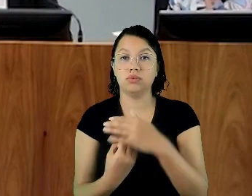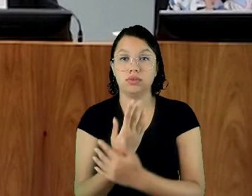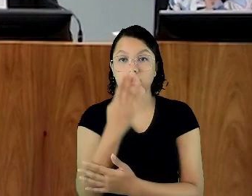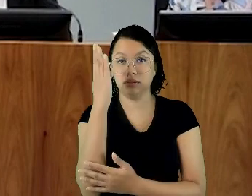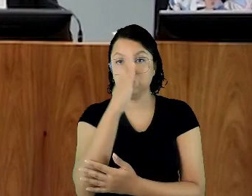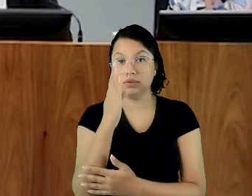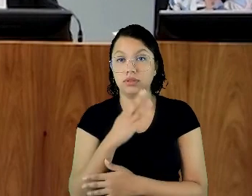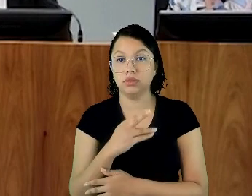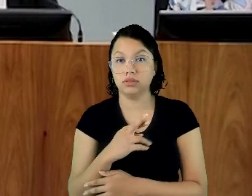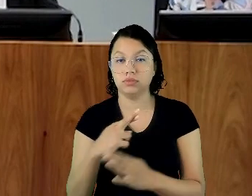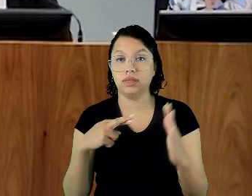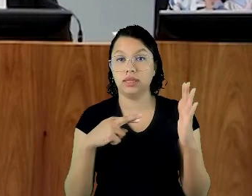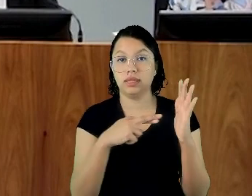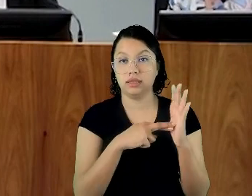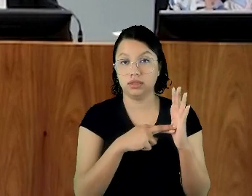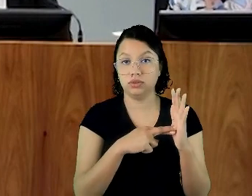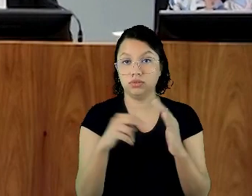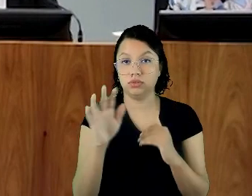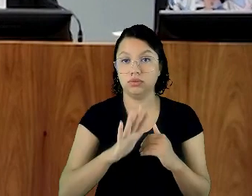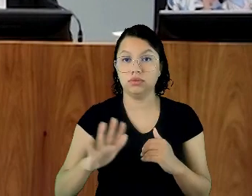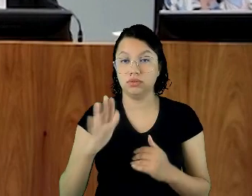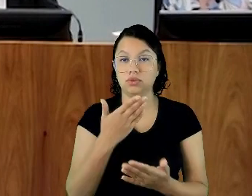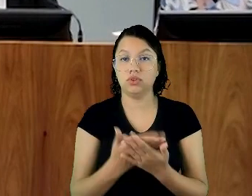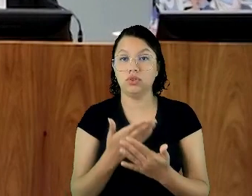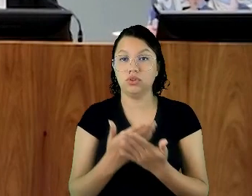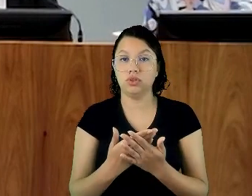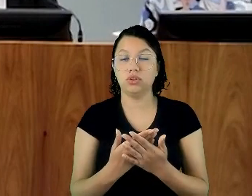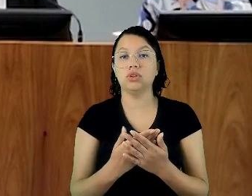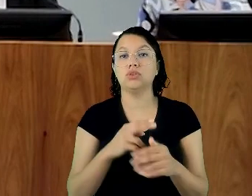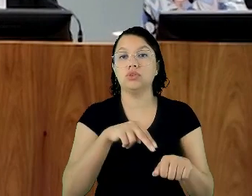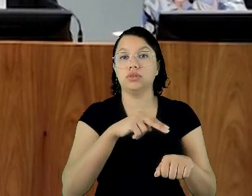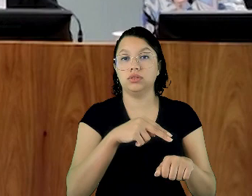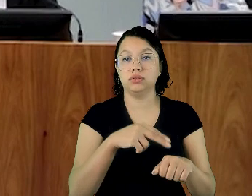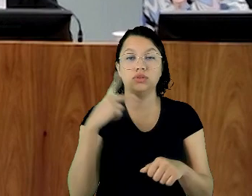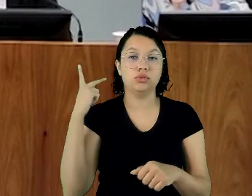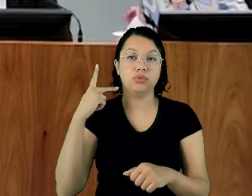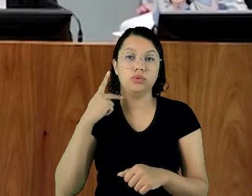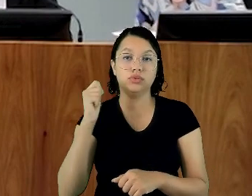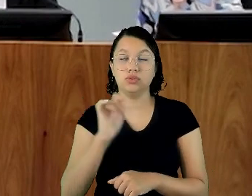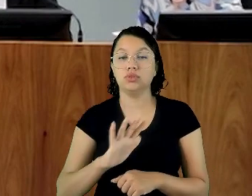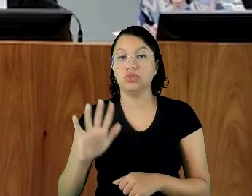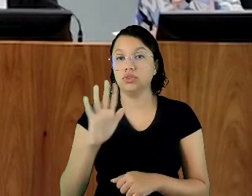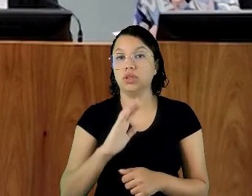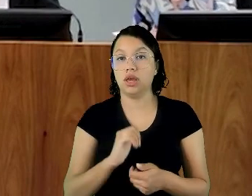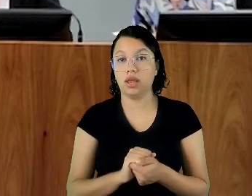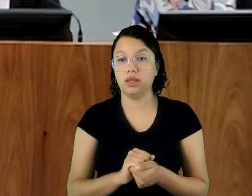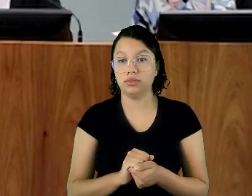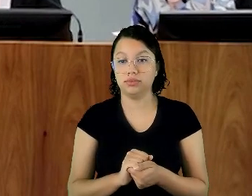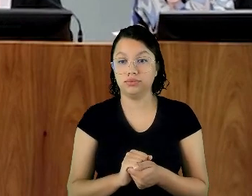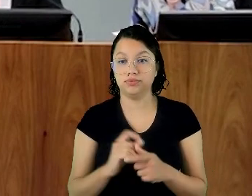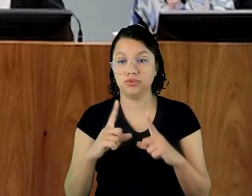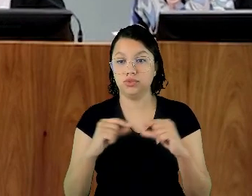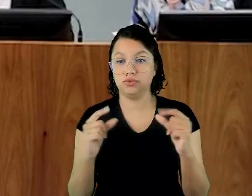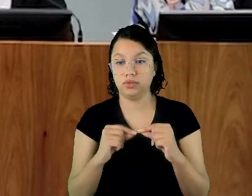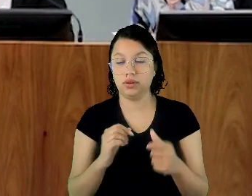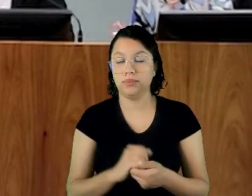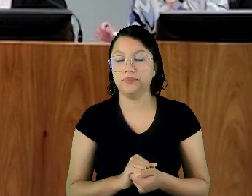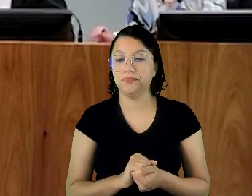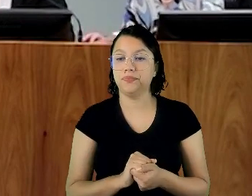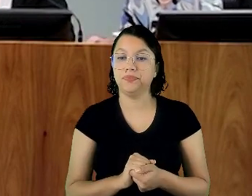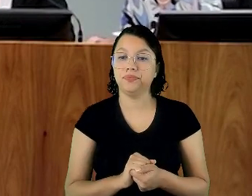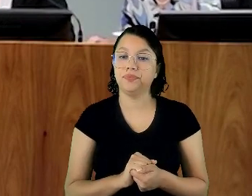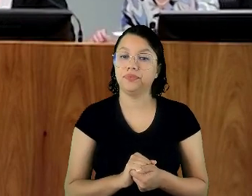no âmbito do Colégio Nacional de Procuradores Gerais do Estado e do Distrito Federal, COMPEG. Doutora Ana Carolina,